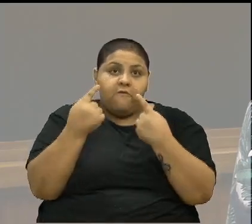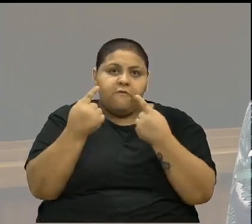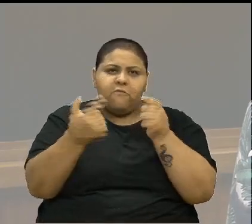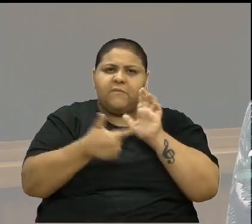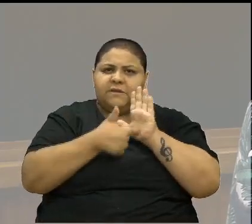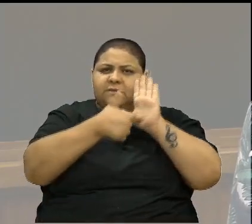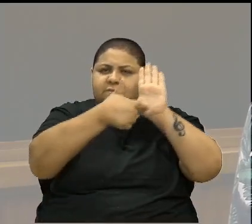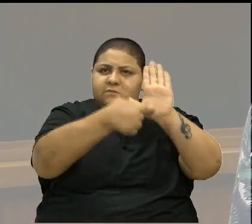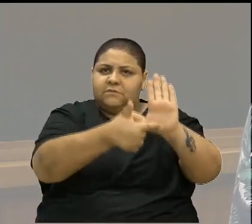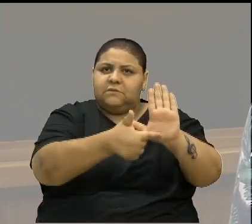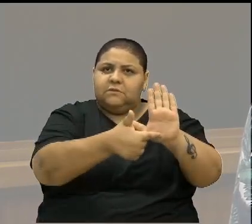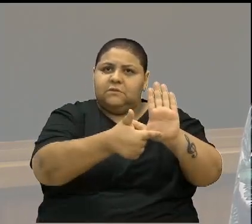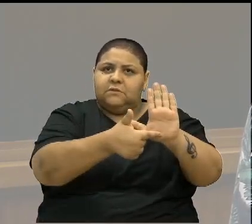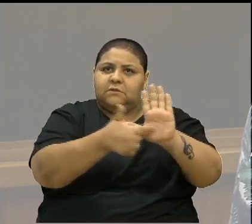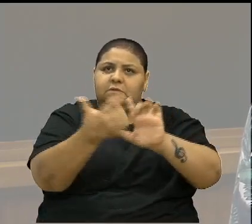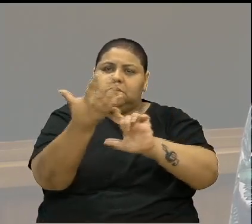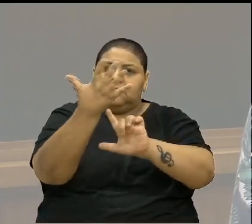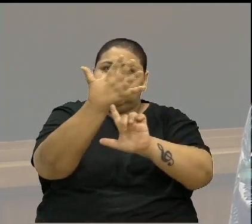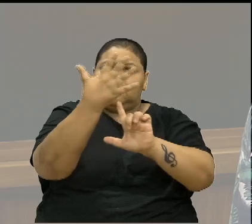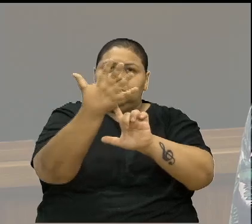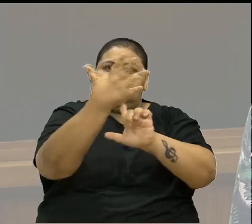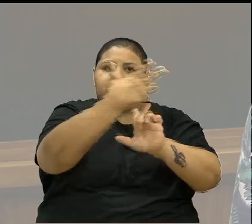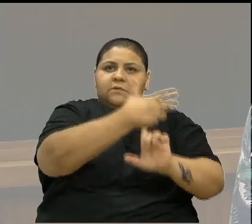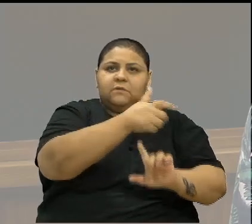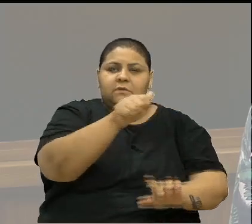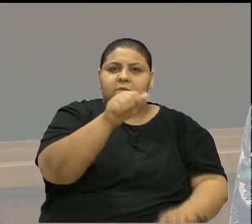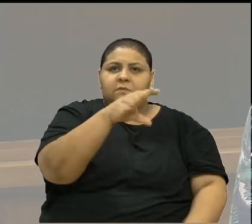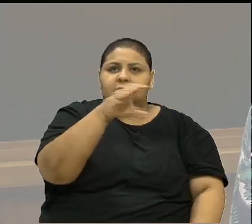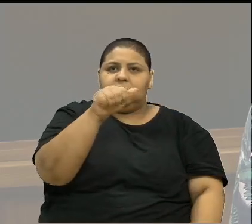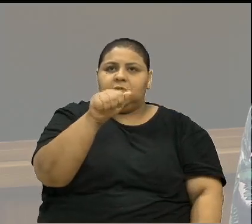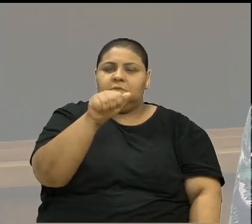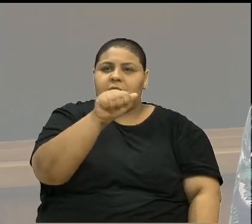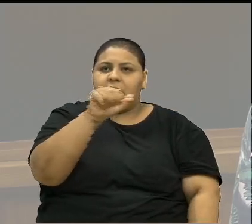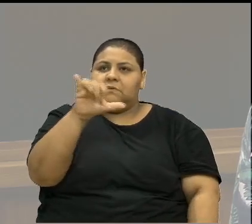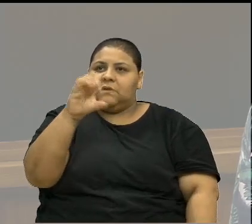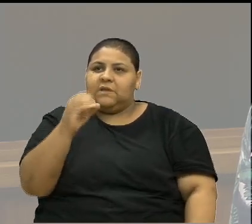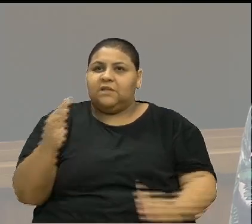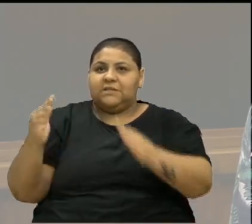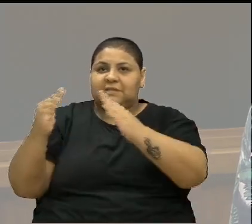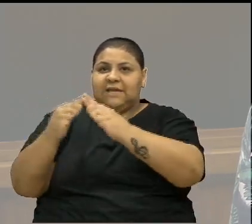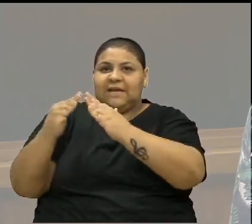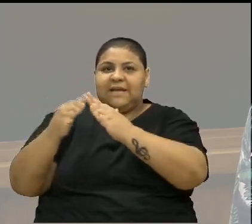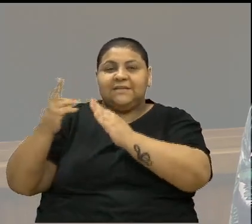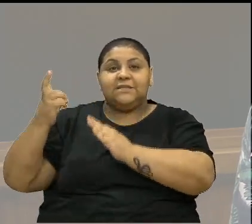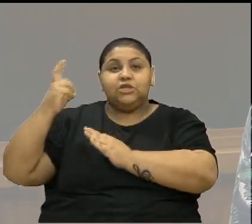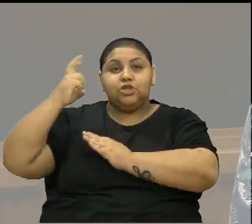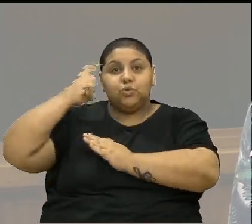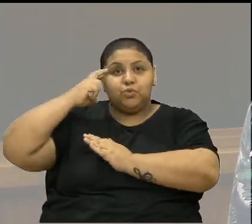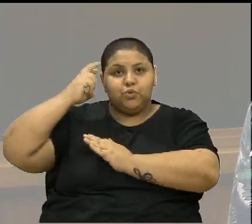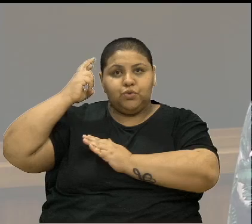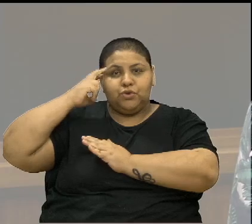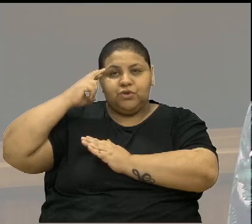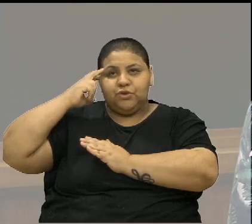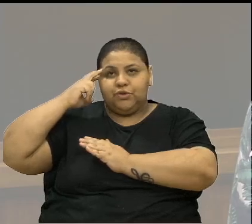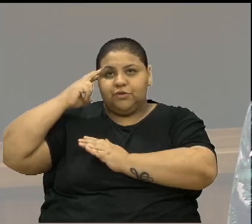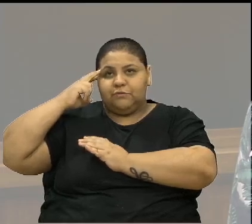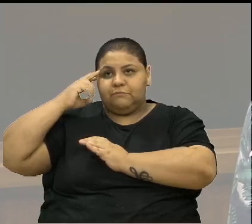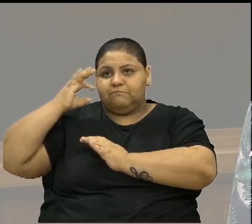espetáculos do Acácio lá na Casa de Cultura, que eram